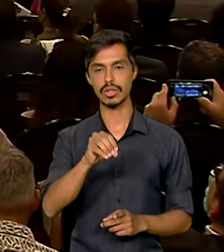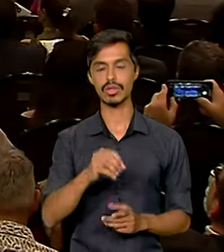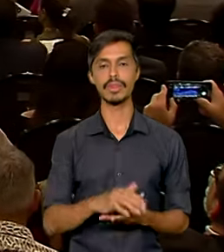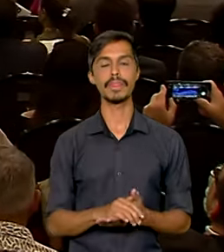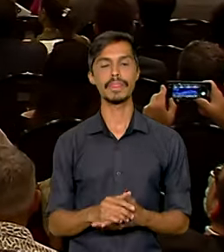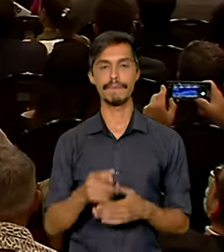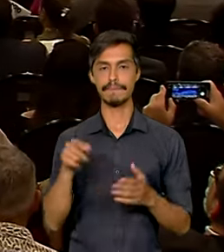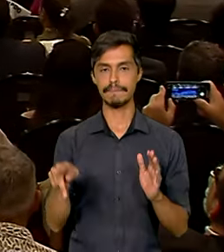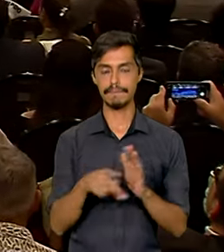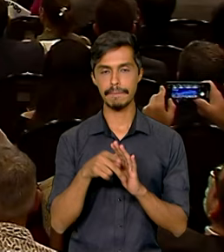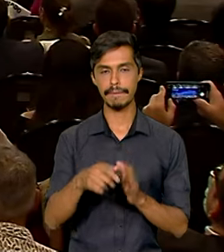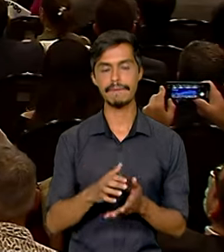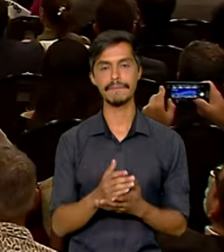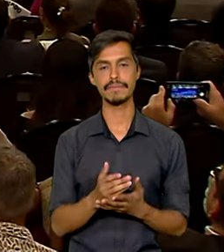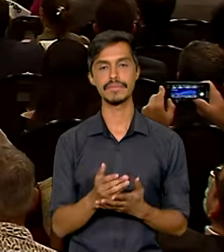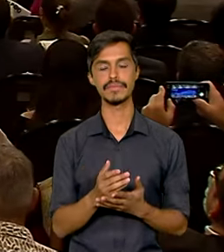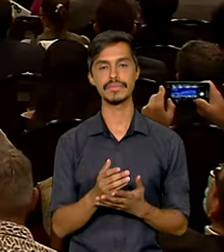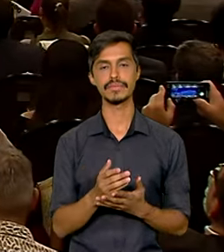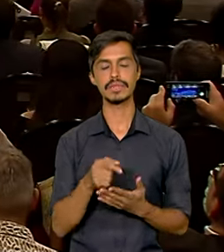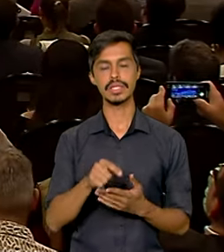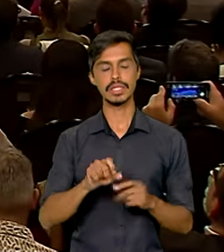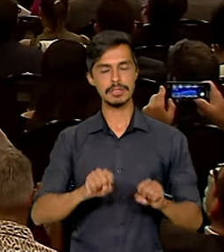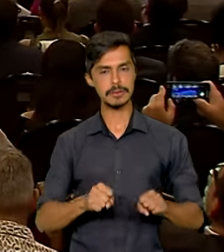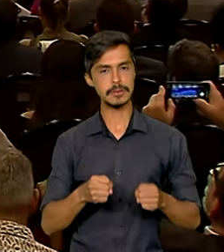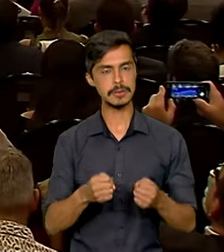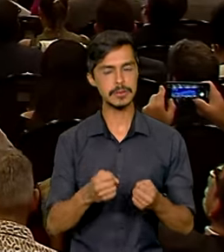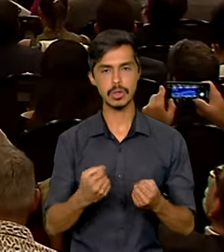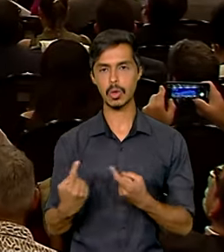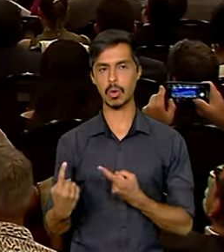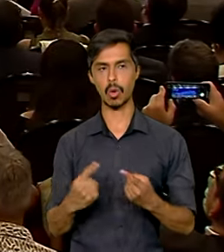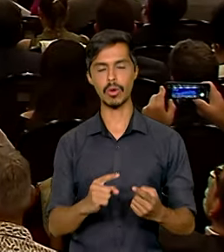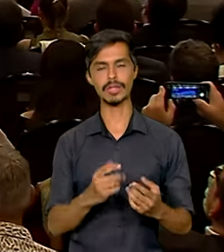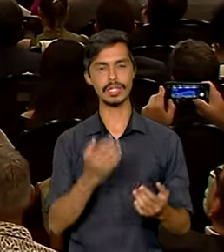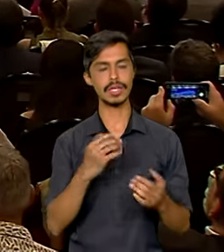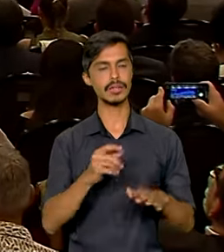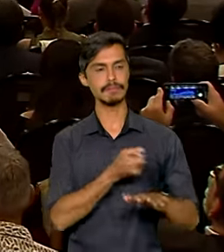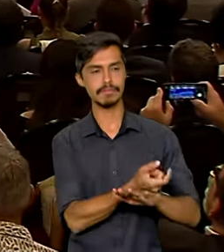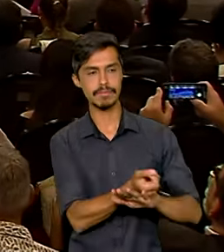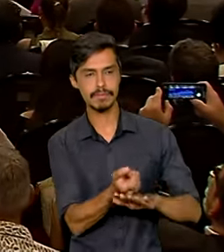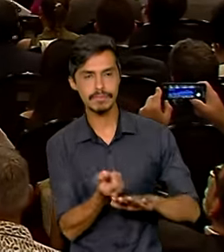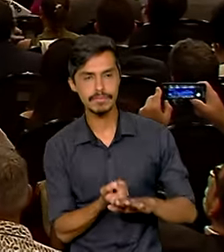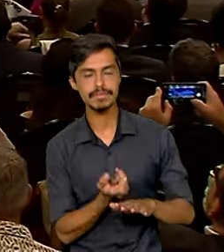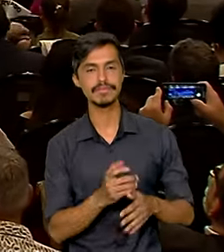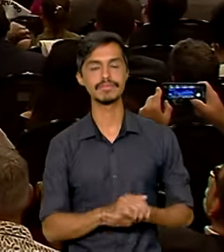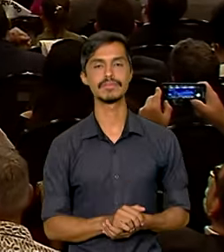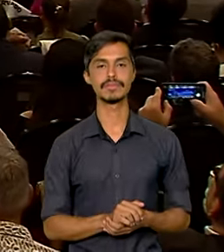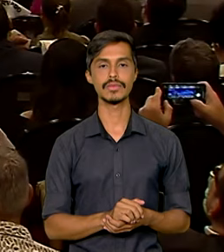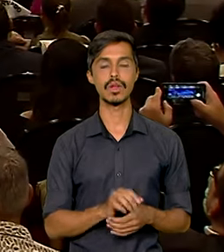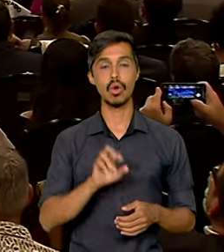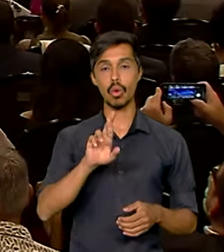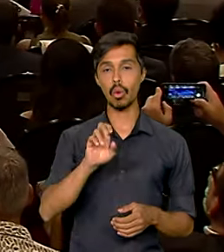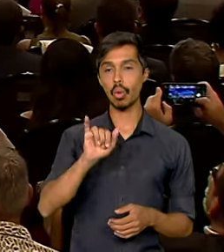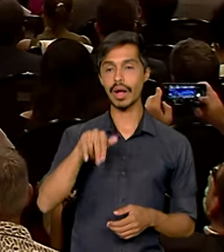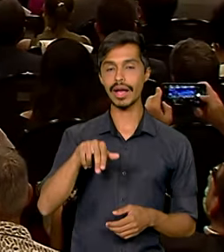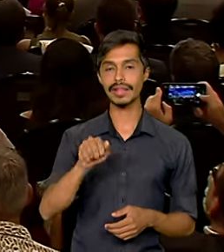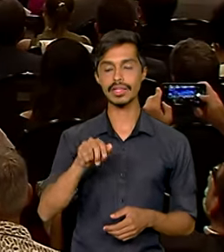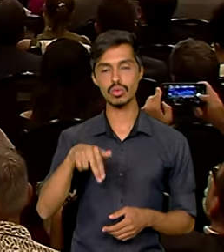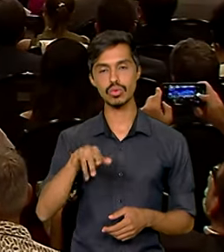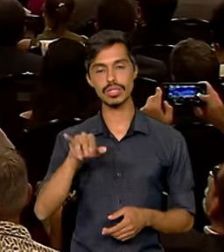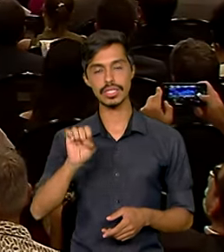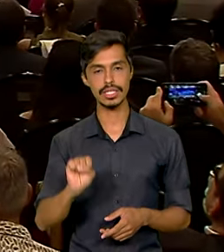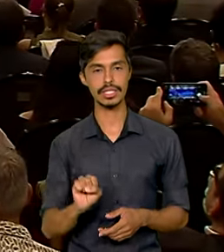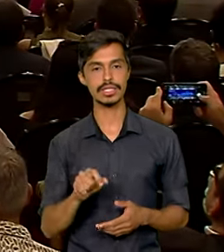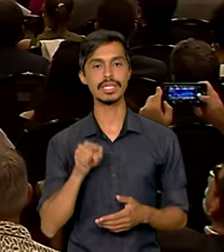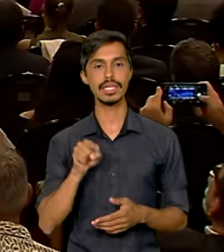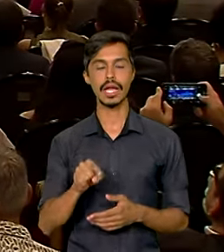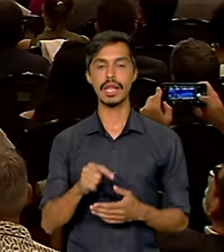Justiça e Segurança Pública, que também tem que travar uma grande batalha contra a desinformação, Ruana Nunes, que é a nossa diretora